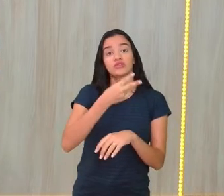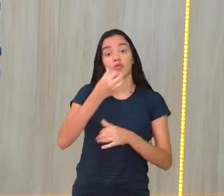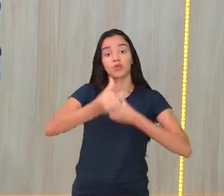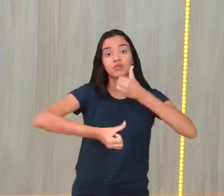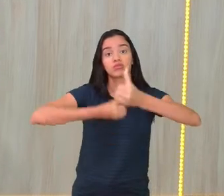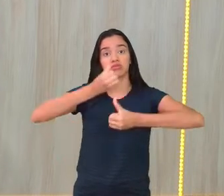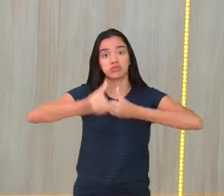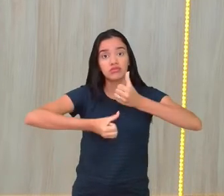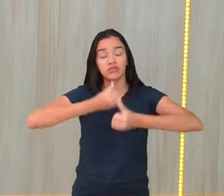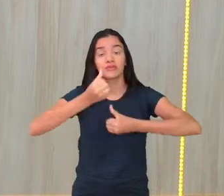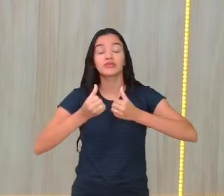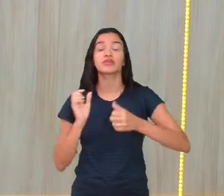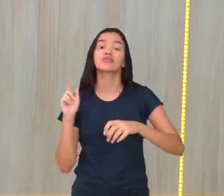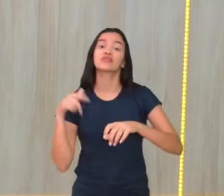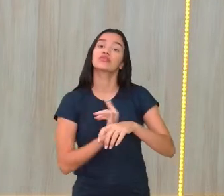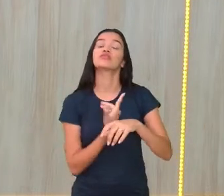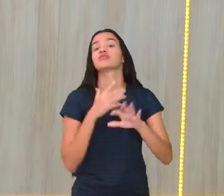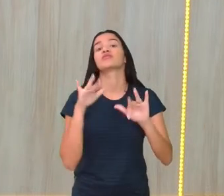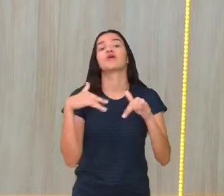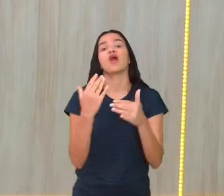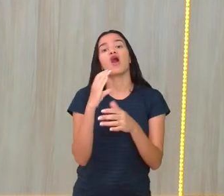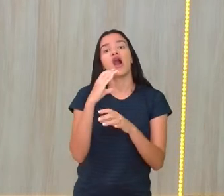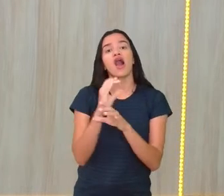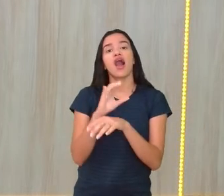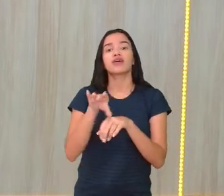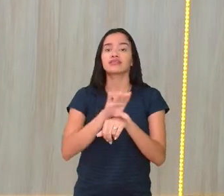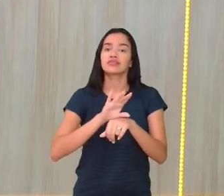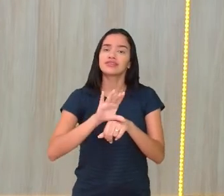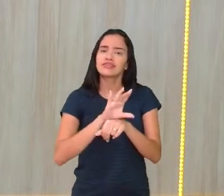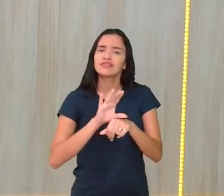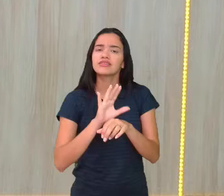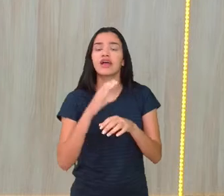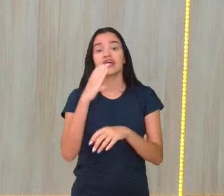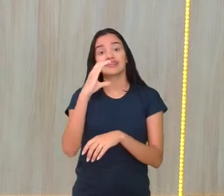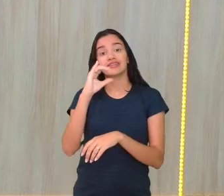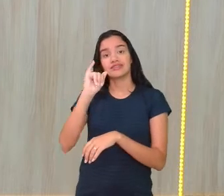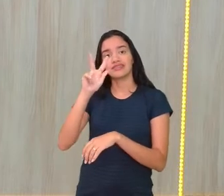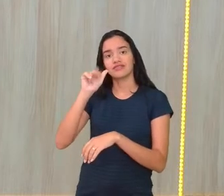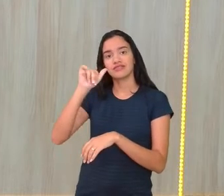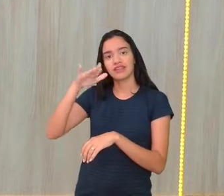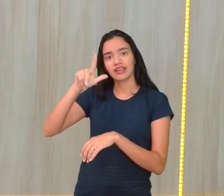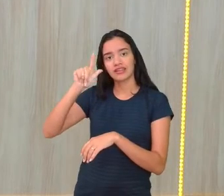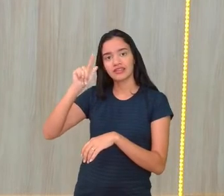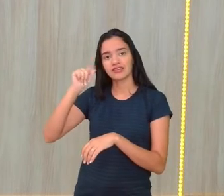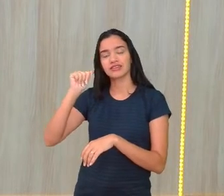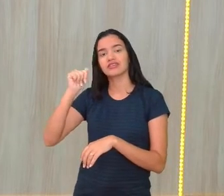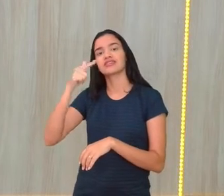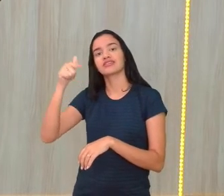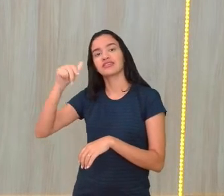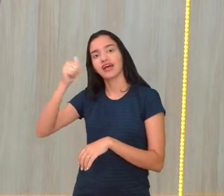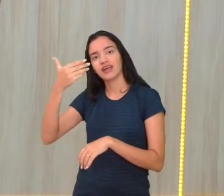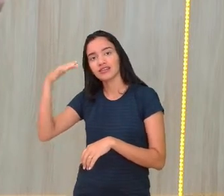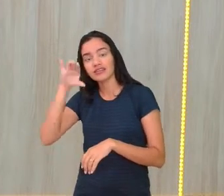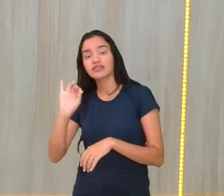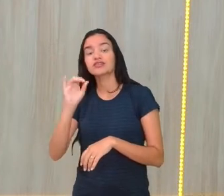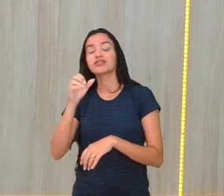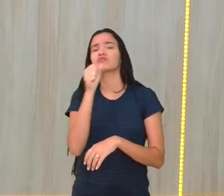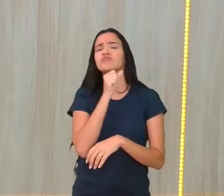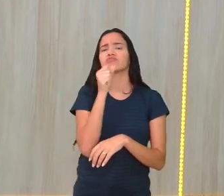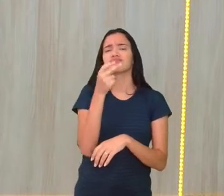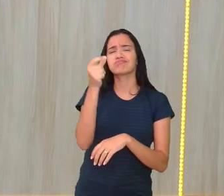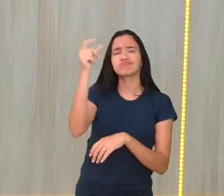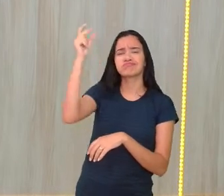as civilizações antigas da humanidade. Então, veja, nós já estudamos aqui os chineses,